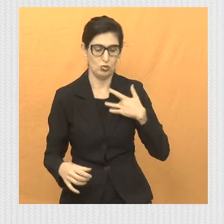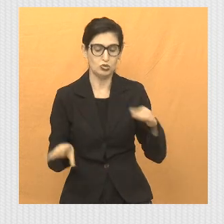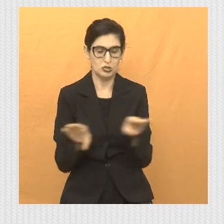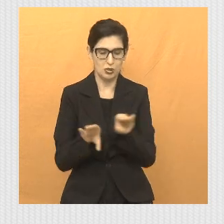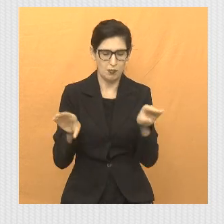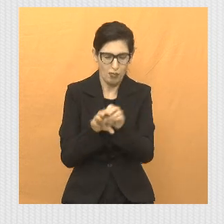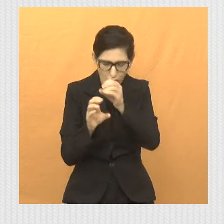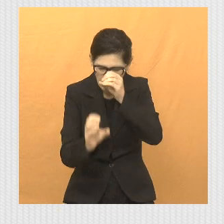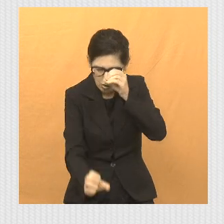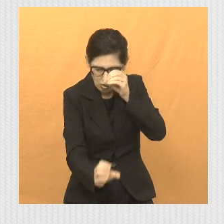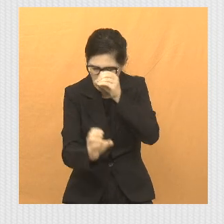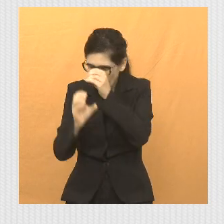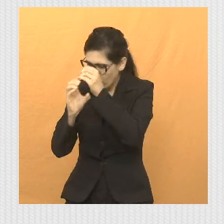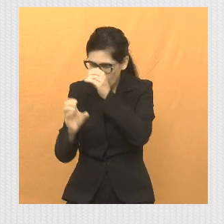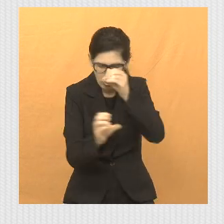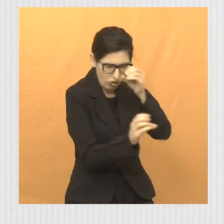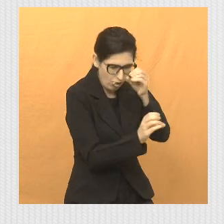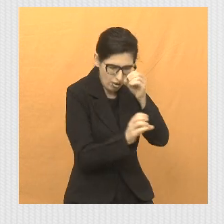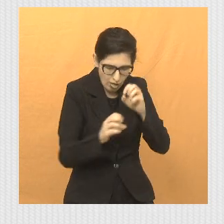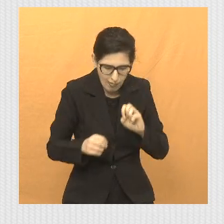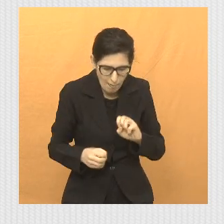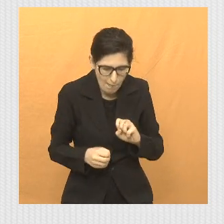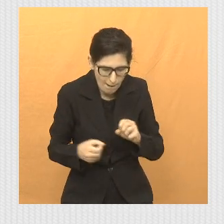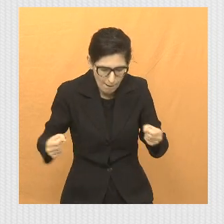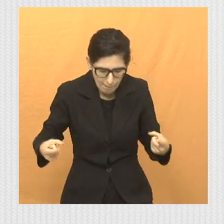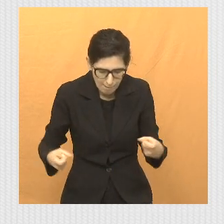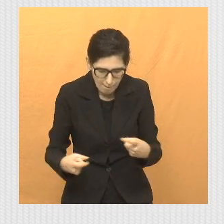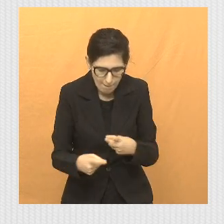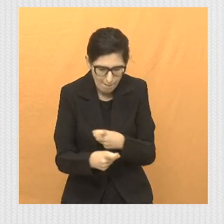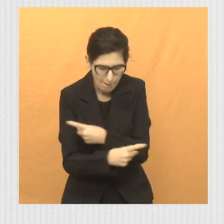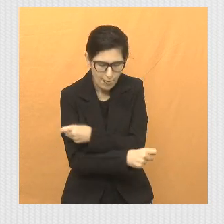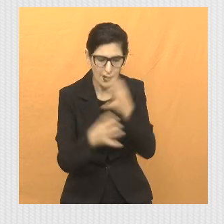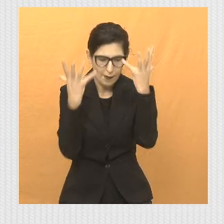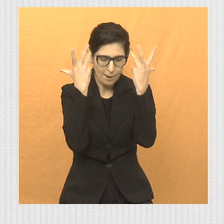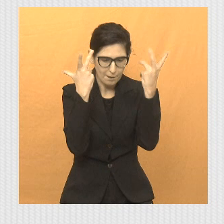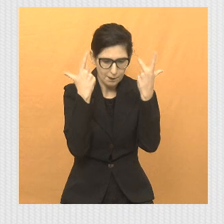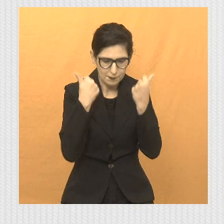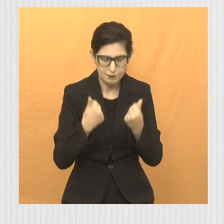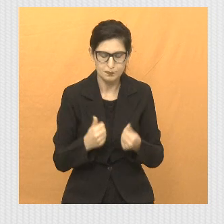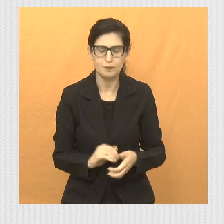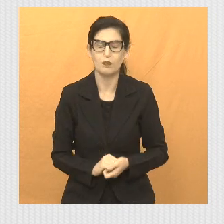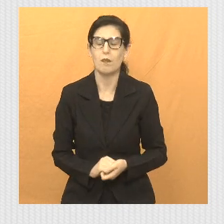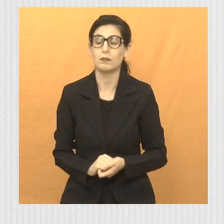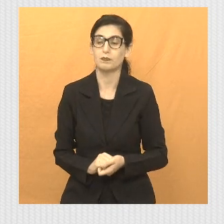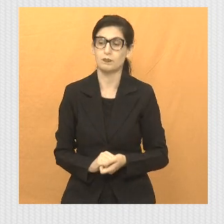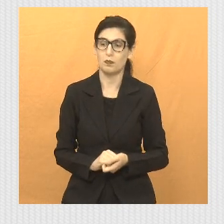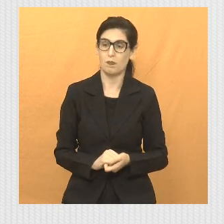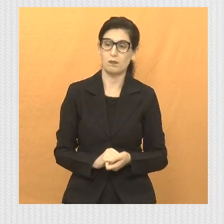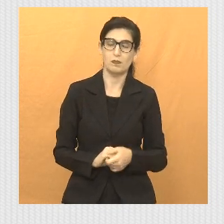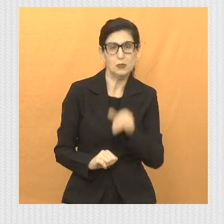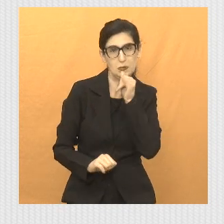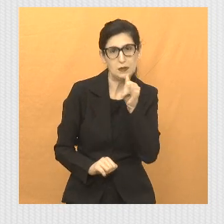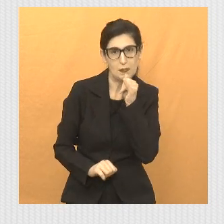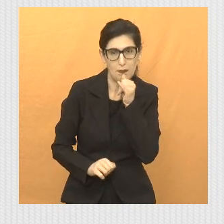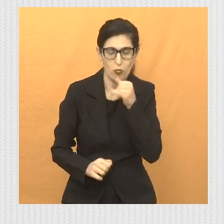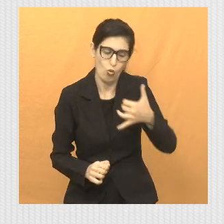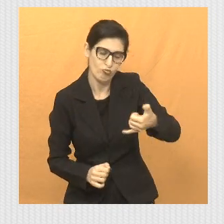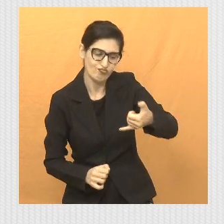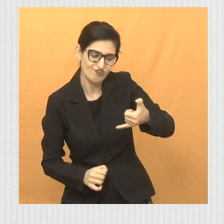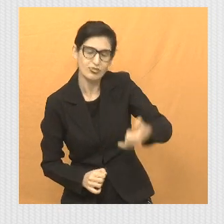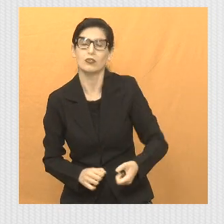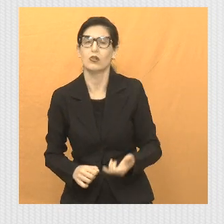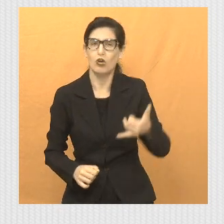zoonoses. Entre os serviços contratados e conveniados, temos a Sociedade Beneficente Caminho